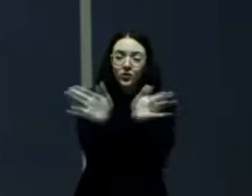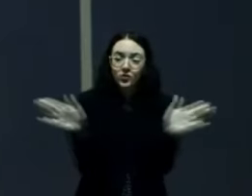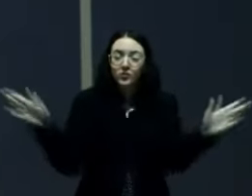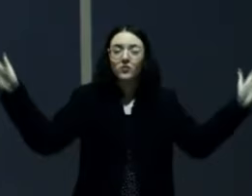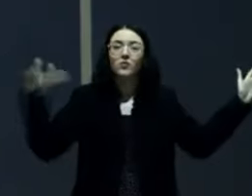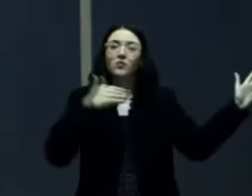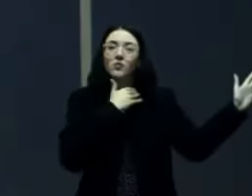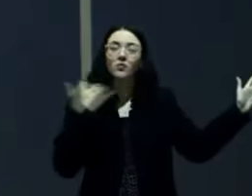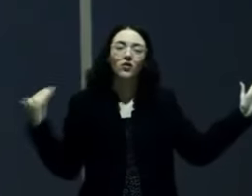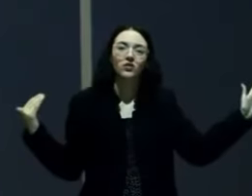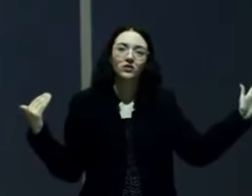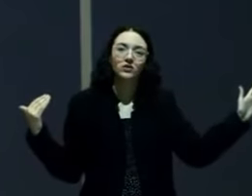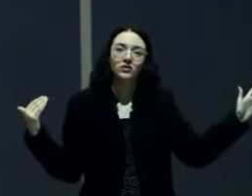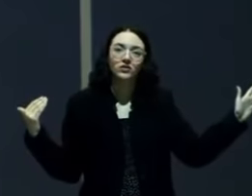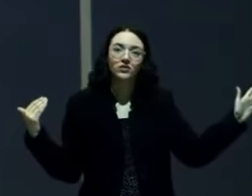Deus